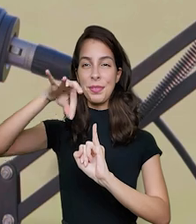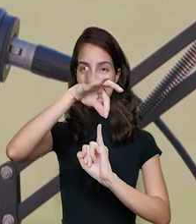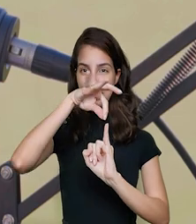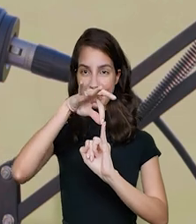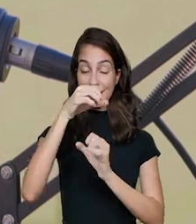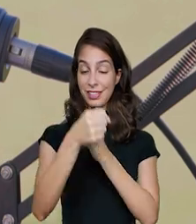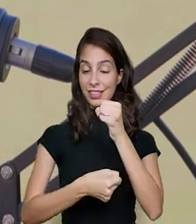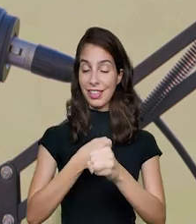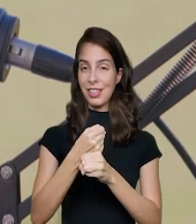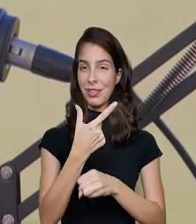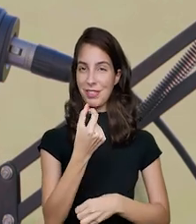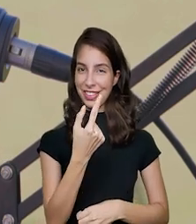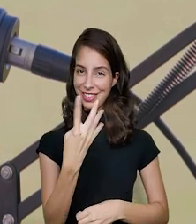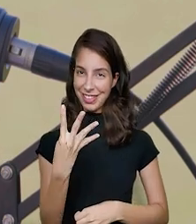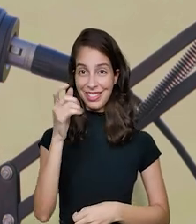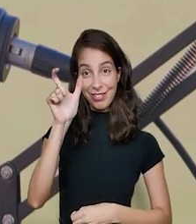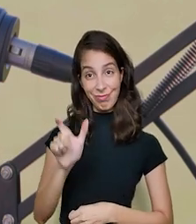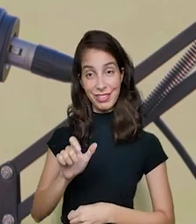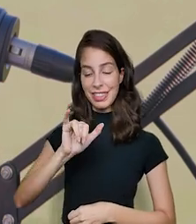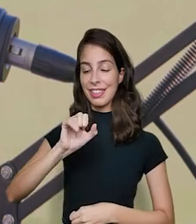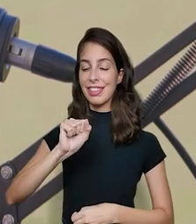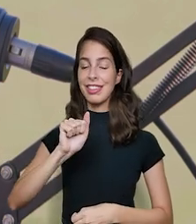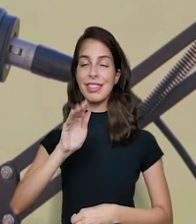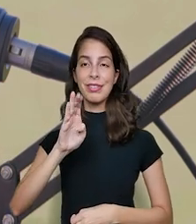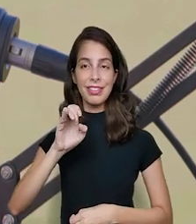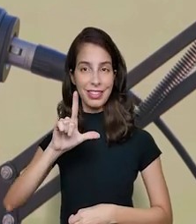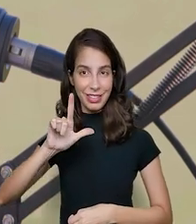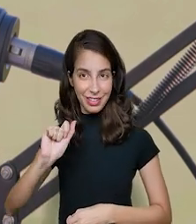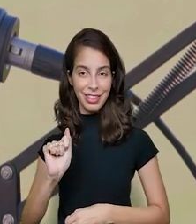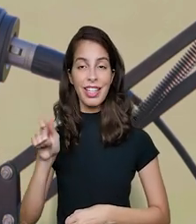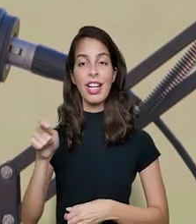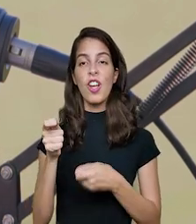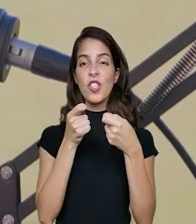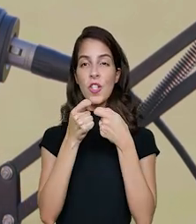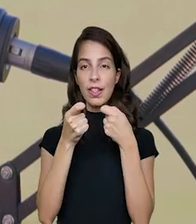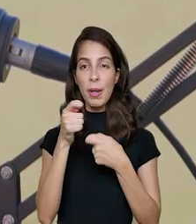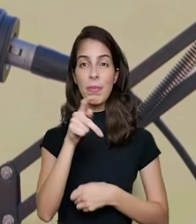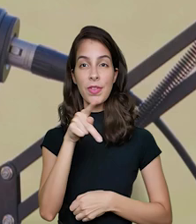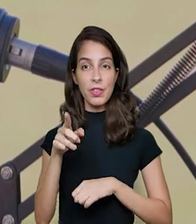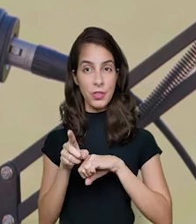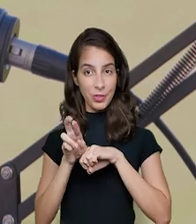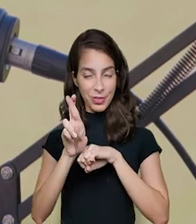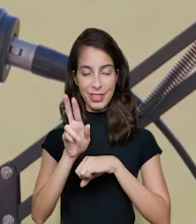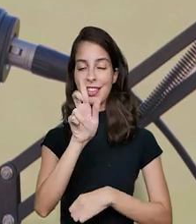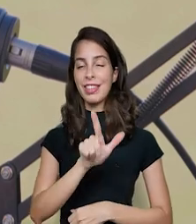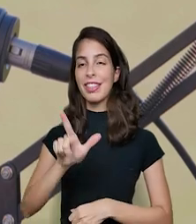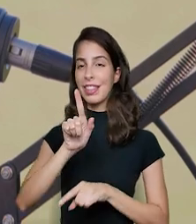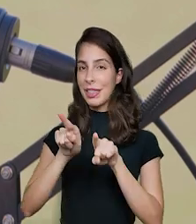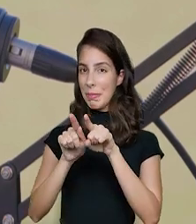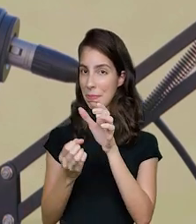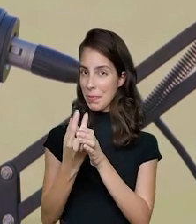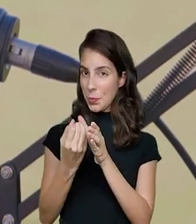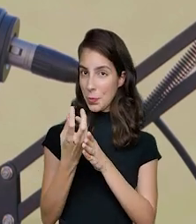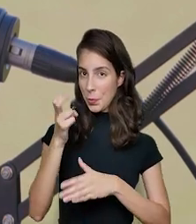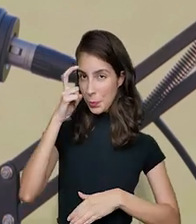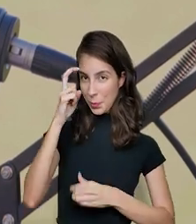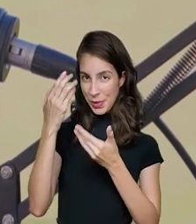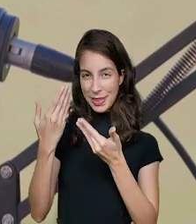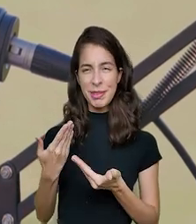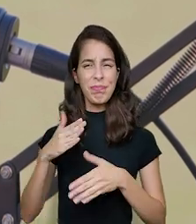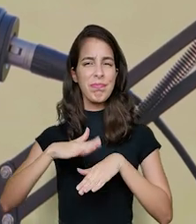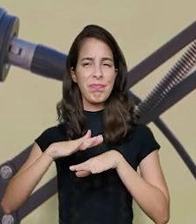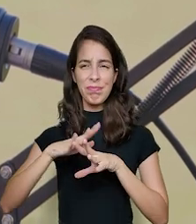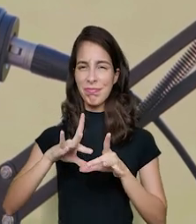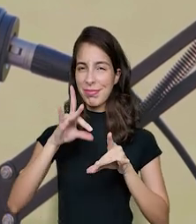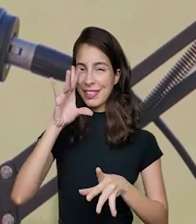2024 eu sou Isabela Baltazar jornalista Professora Doutora de Literatura e produtora cultural vou fazer